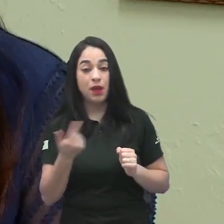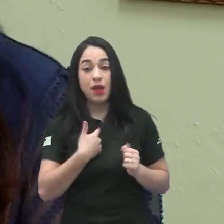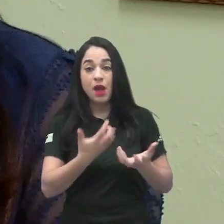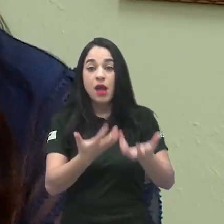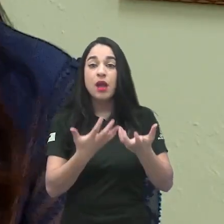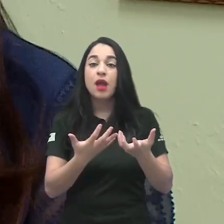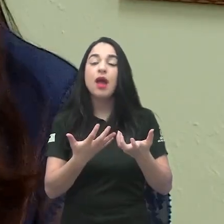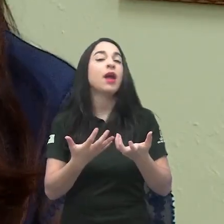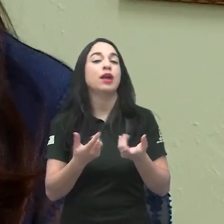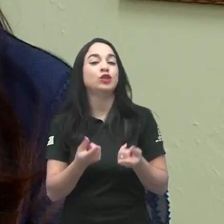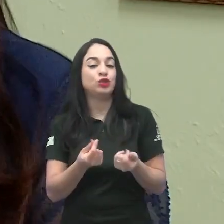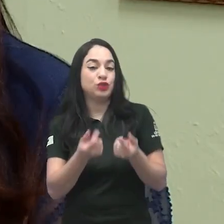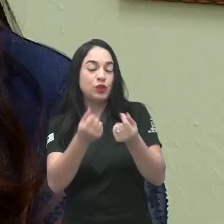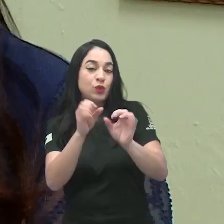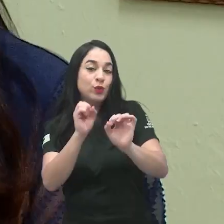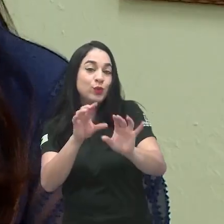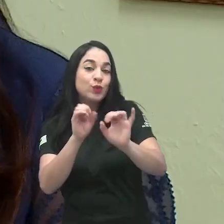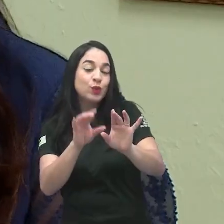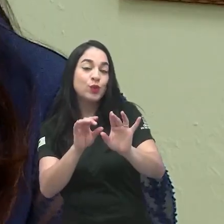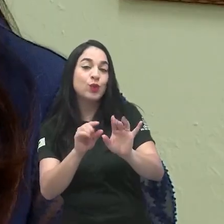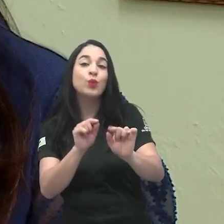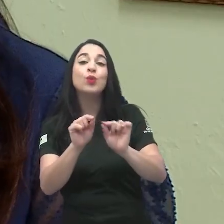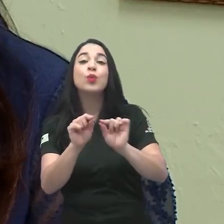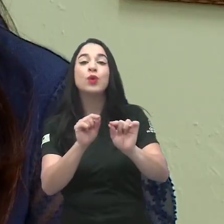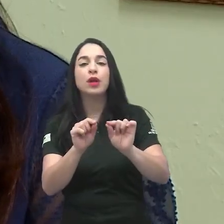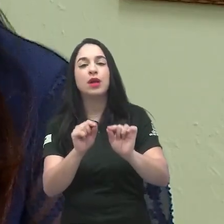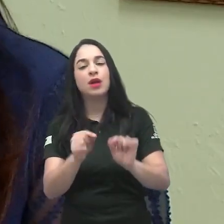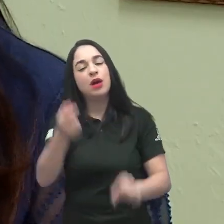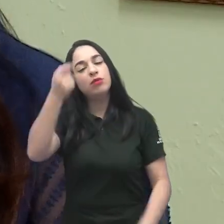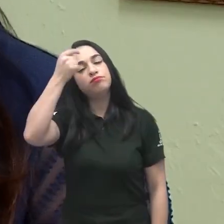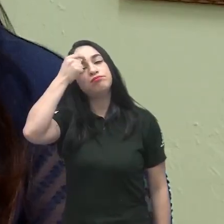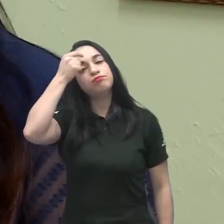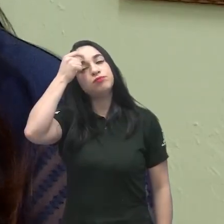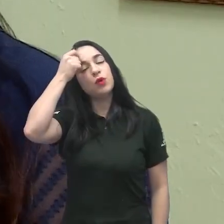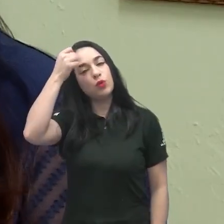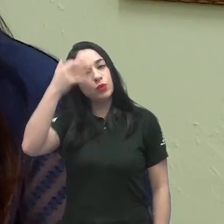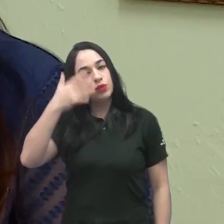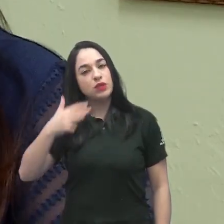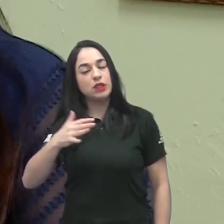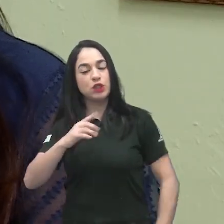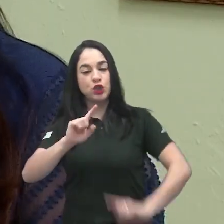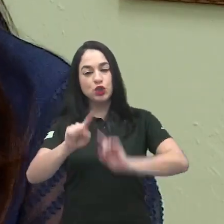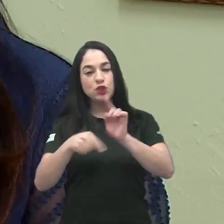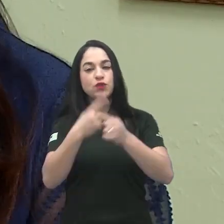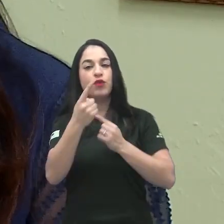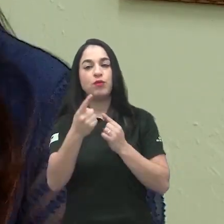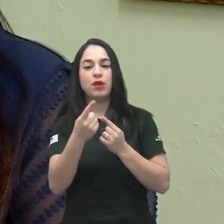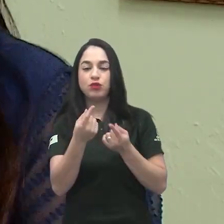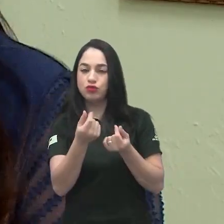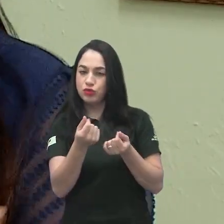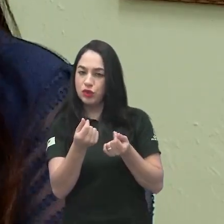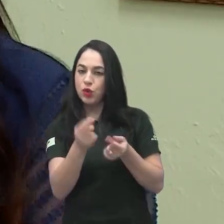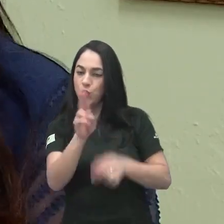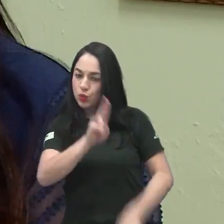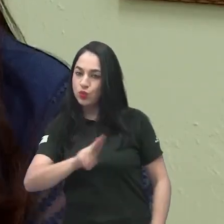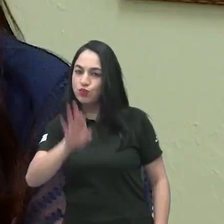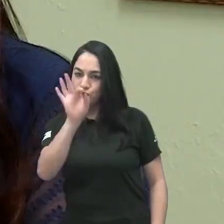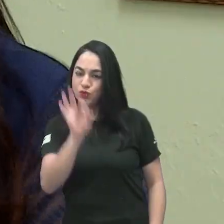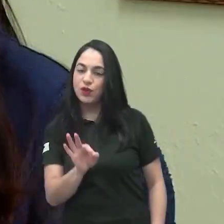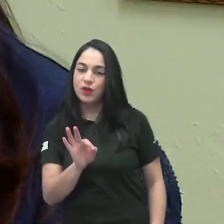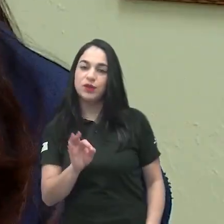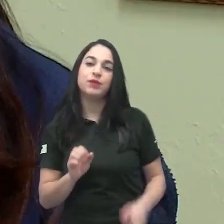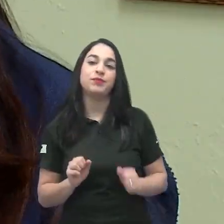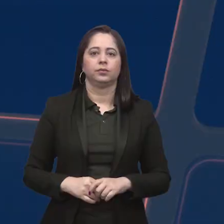casa. Então, o impacto, o que nós queremos com a educação financeira é o desenvolvimento consciente do aluno para um